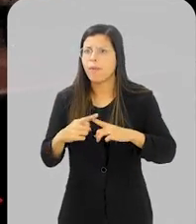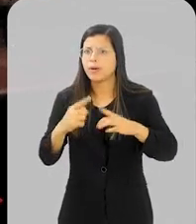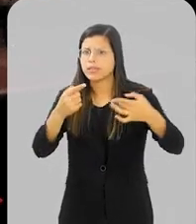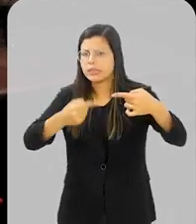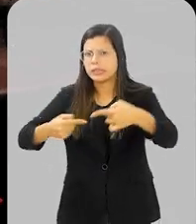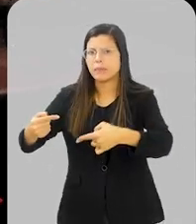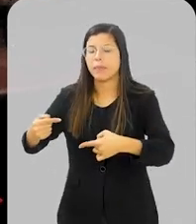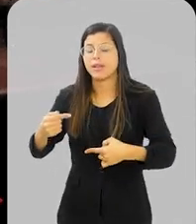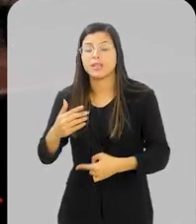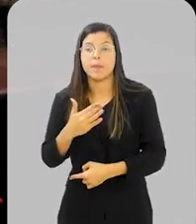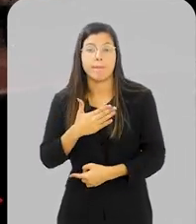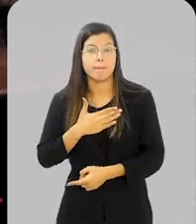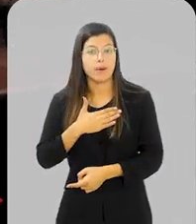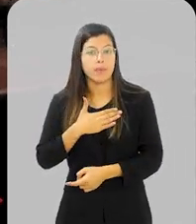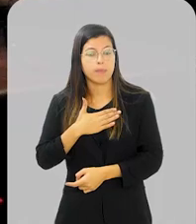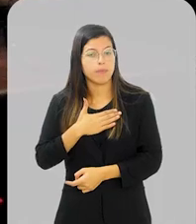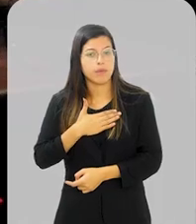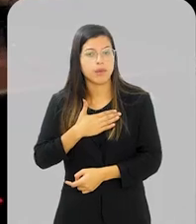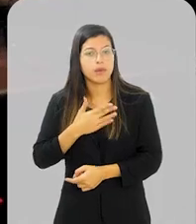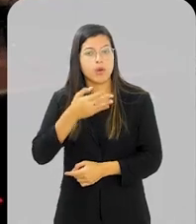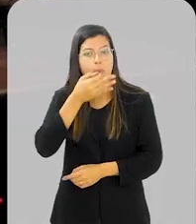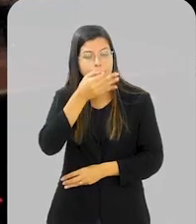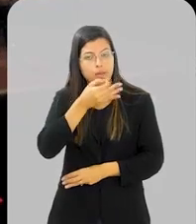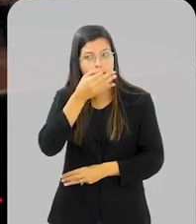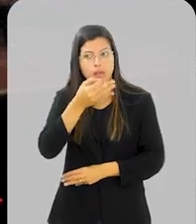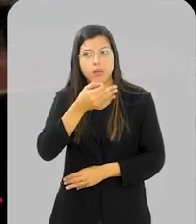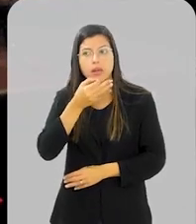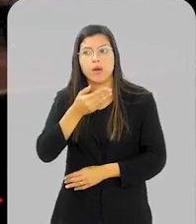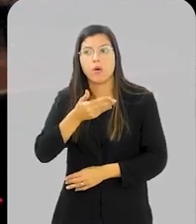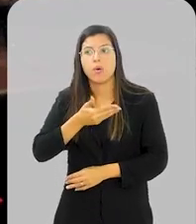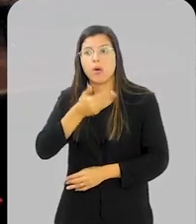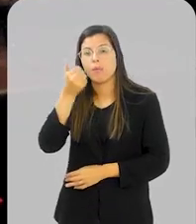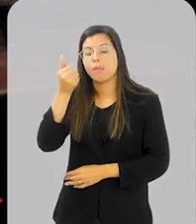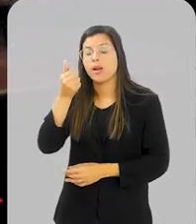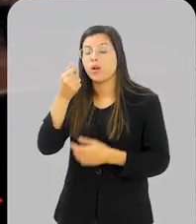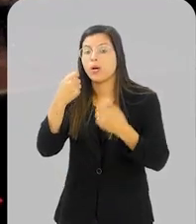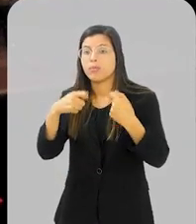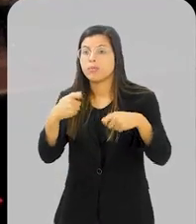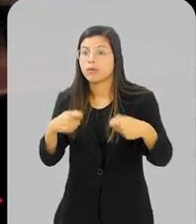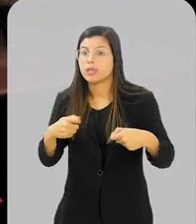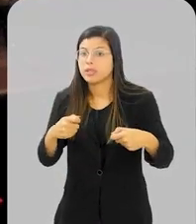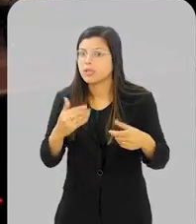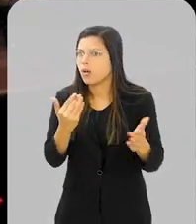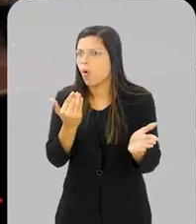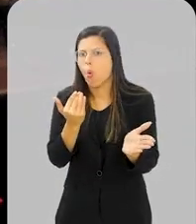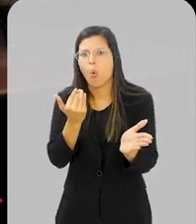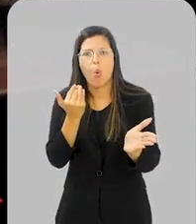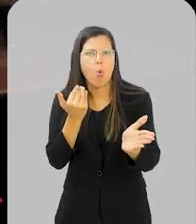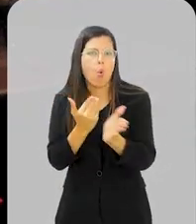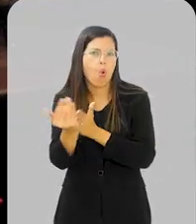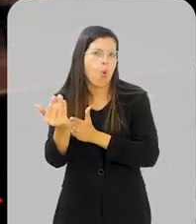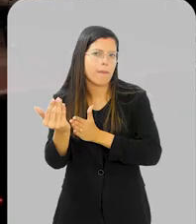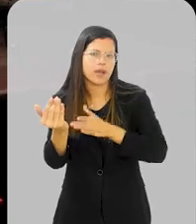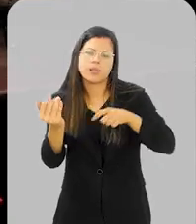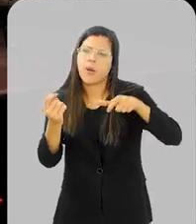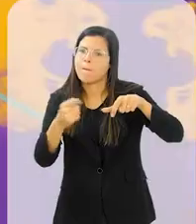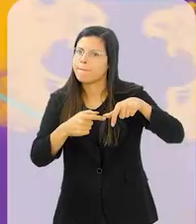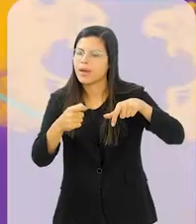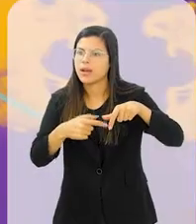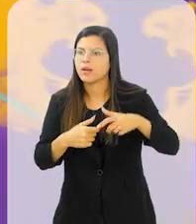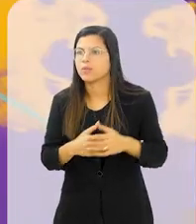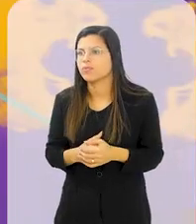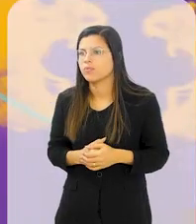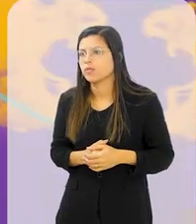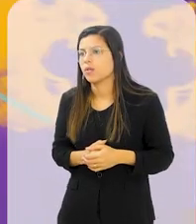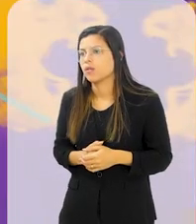ficar nesse debate. Mas para mim, na minha humilde opinião, o melhor tem que abrir a cobrança do tiro livre da marca do